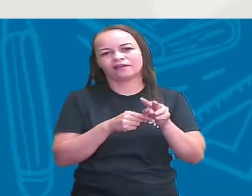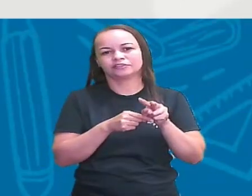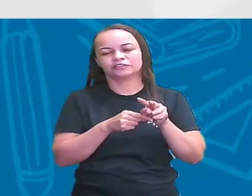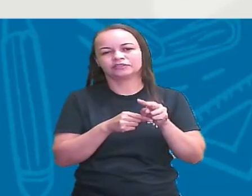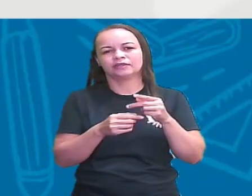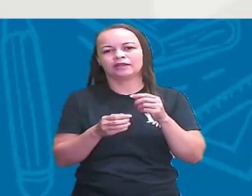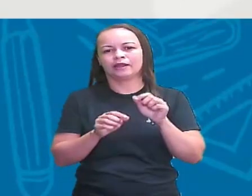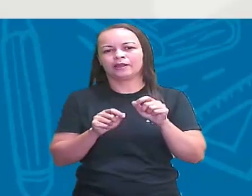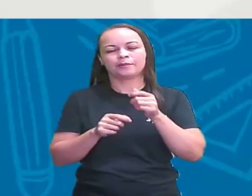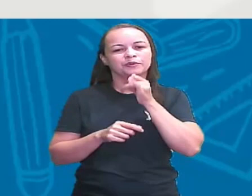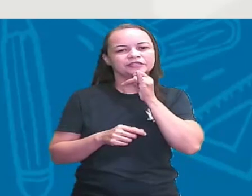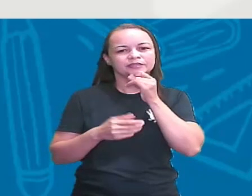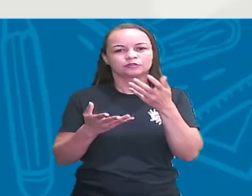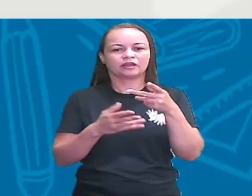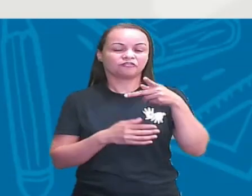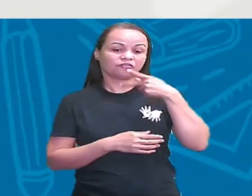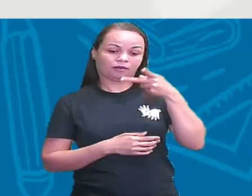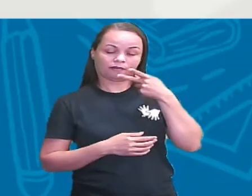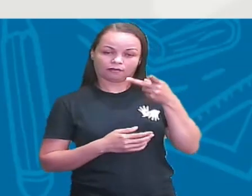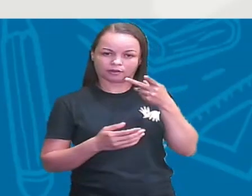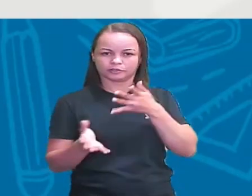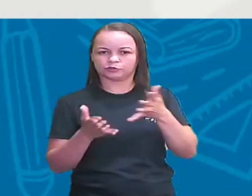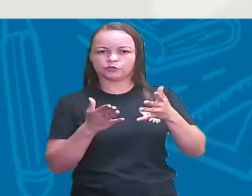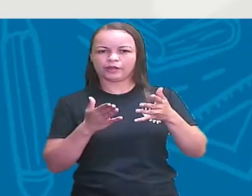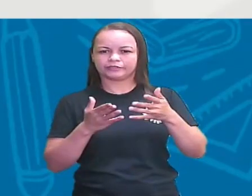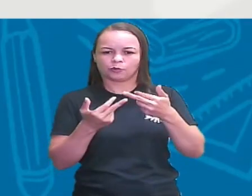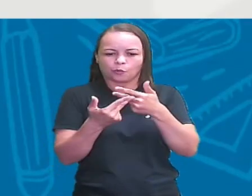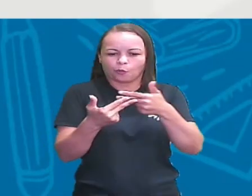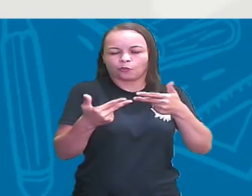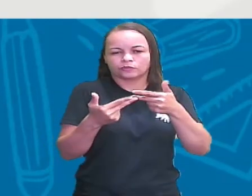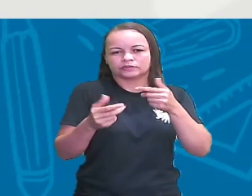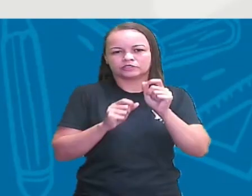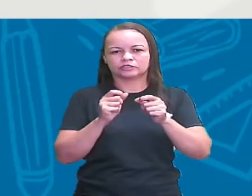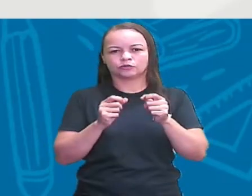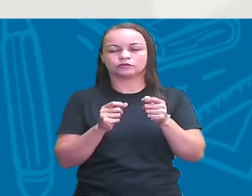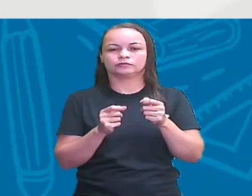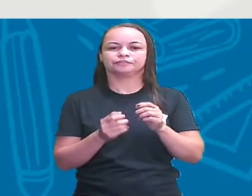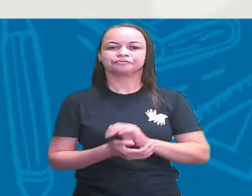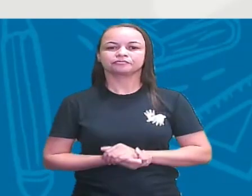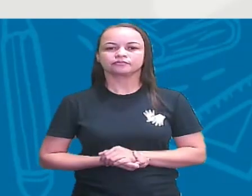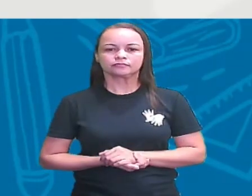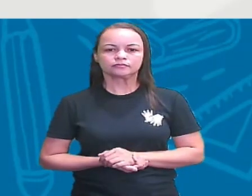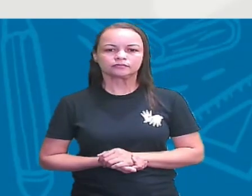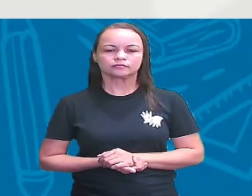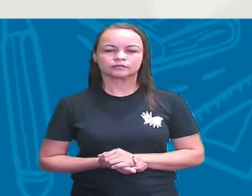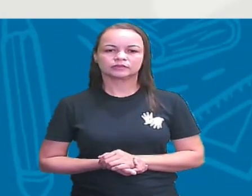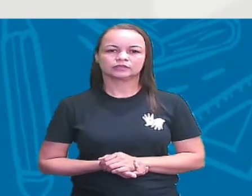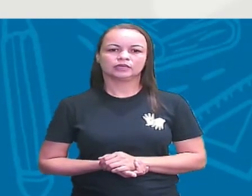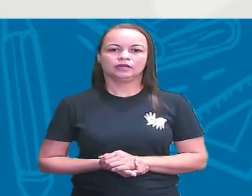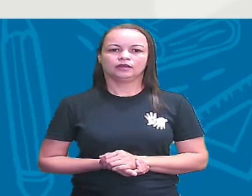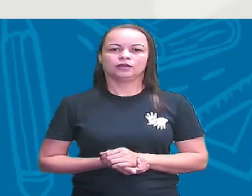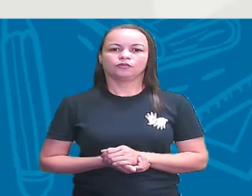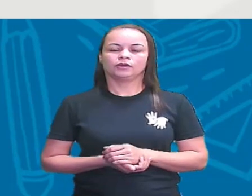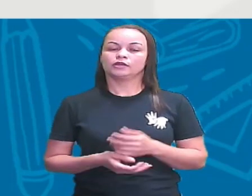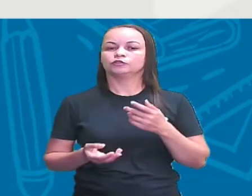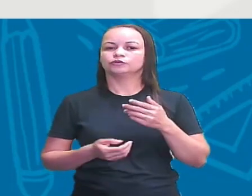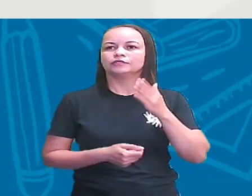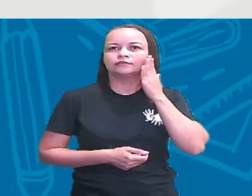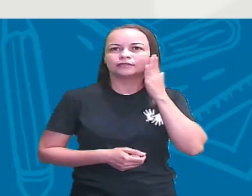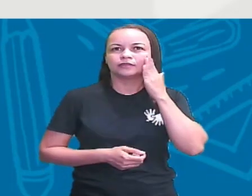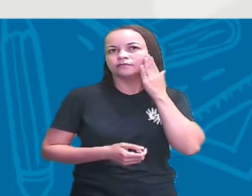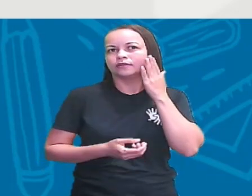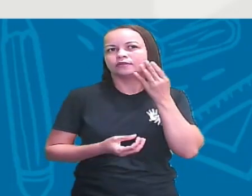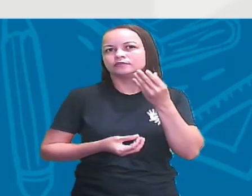quando nos deparamos com outras, vamos dizer assim,